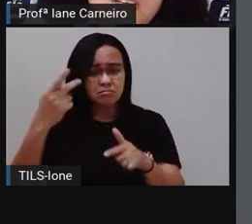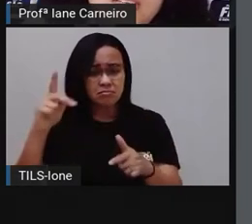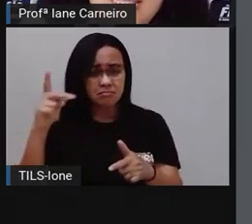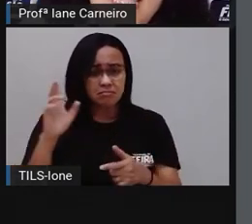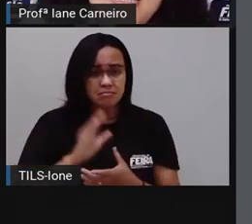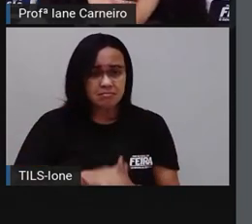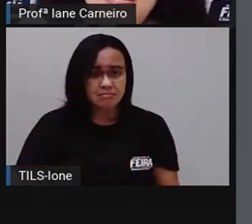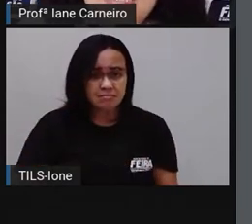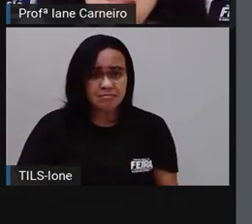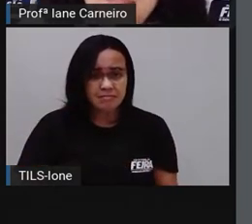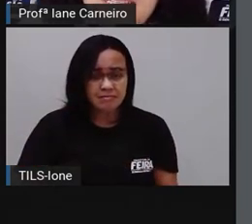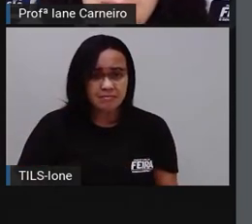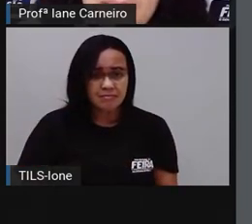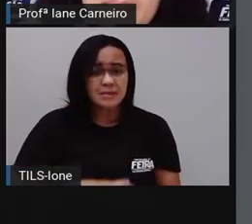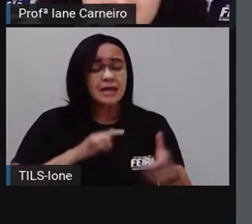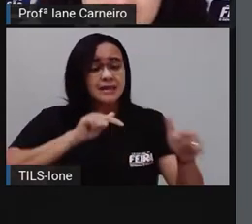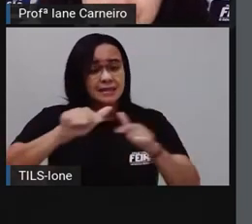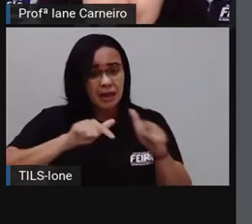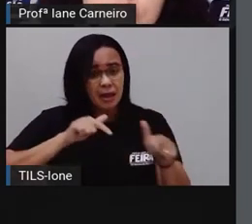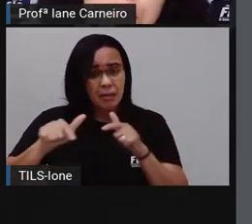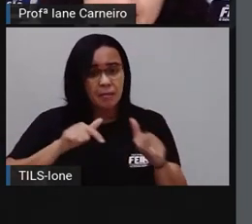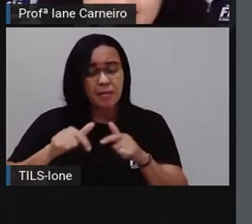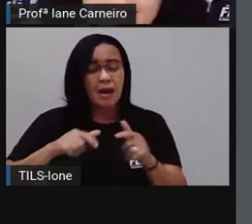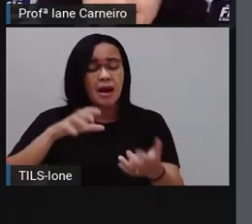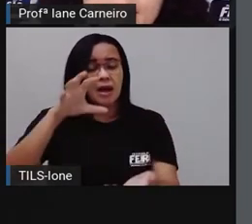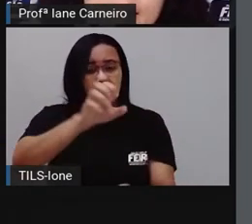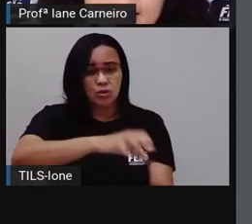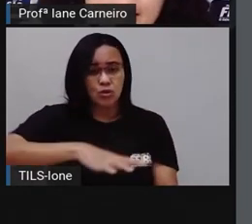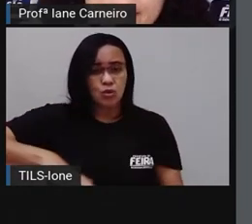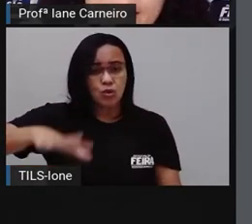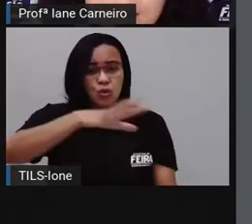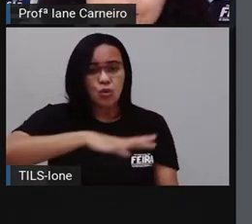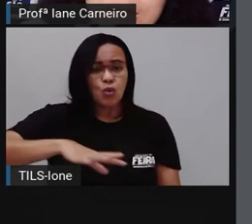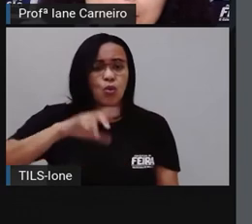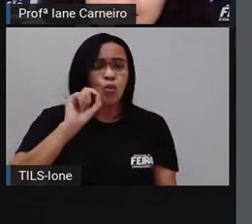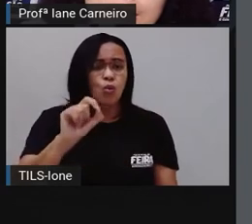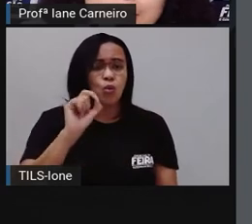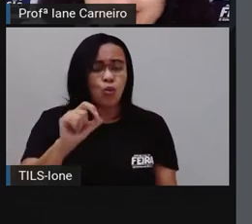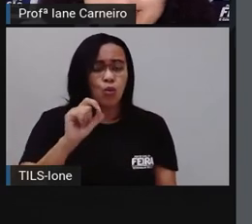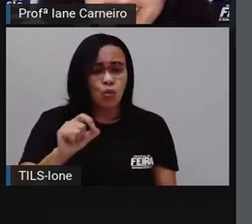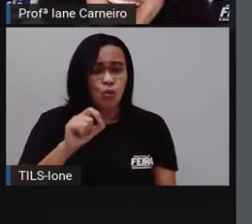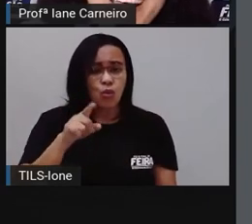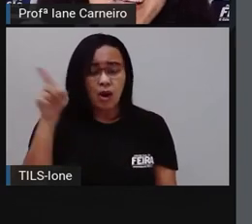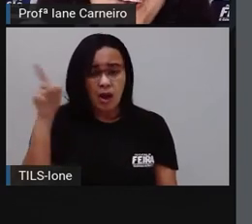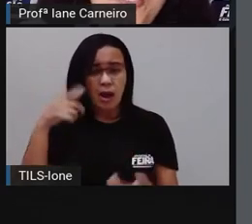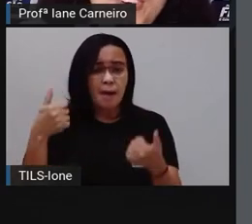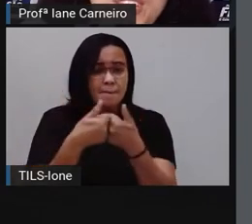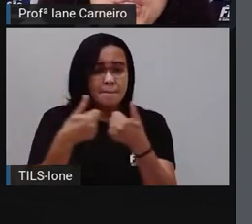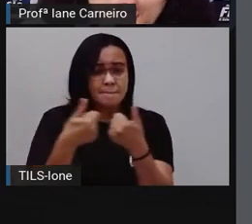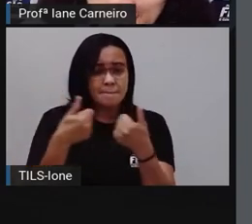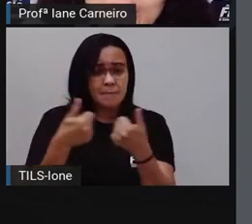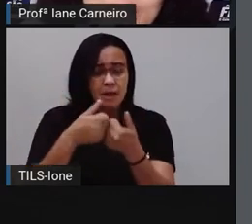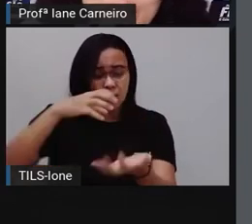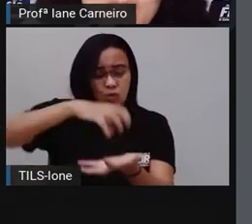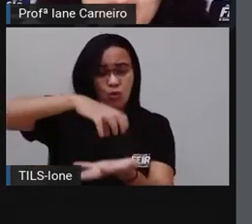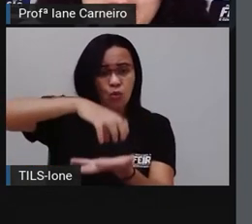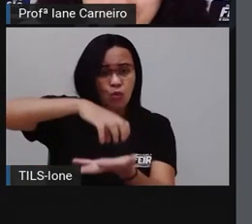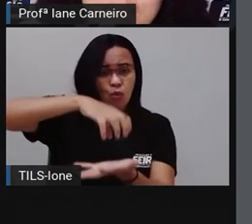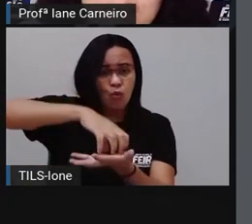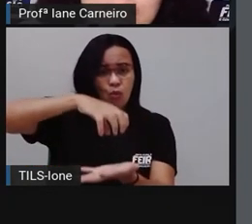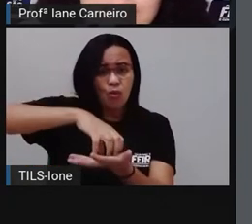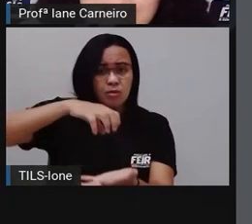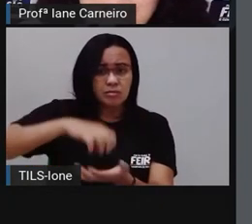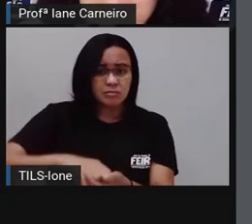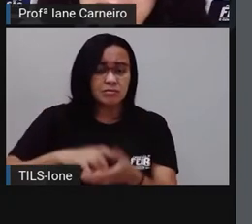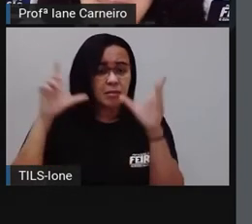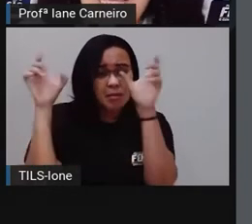Ó, ele trabalha na Praça Bernardino Bahia, né? Que é a Praça do Lambi Lambi, né? Fotógrafo. Quem aí já